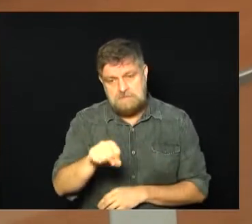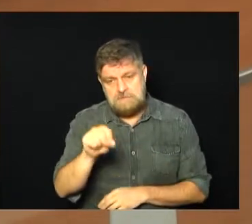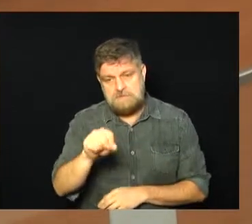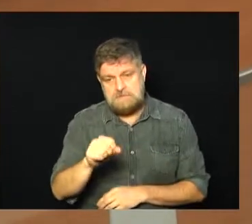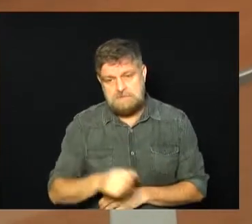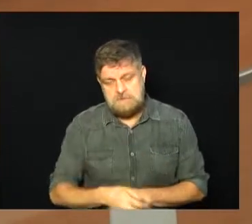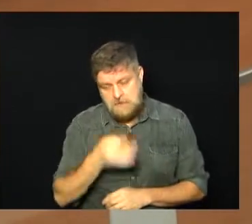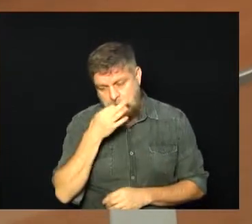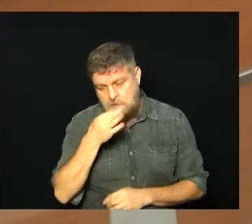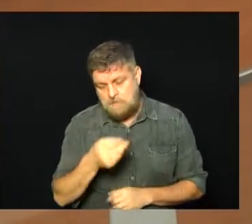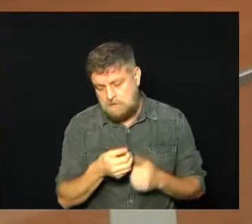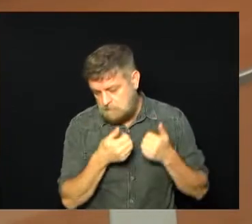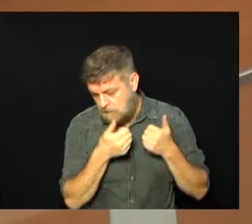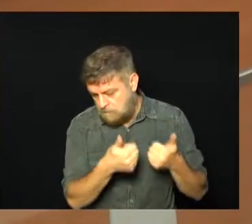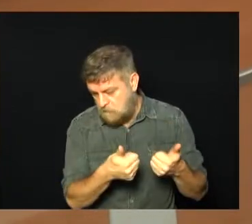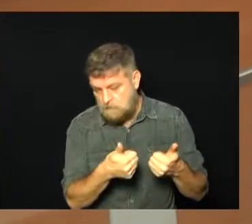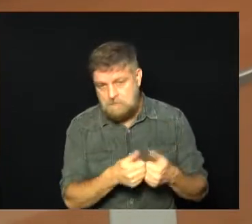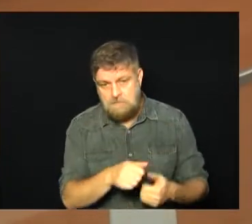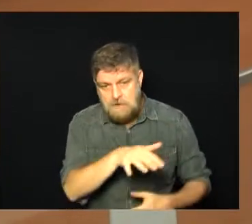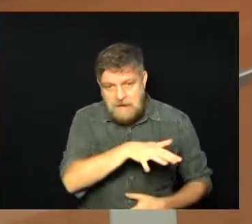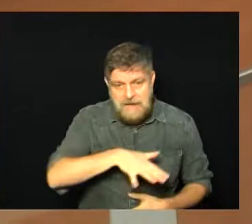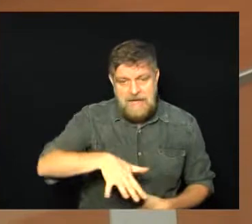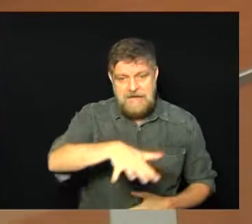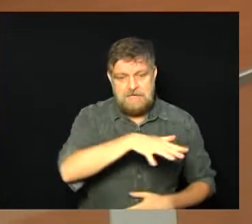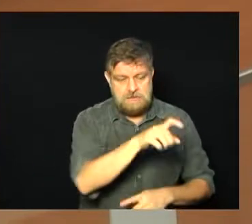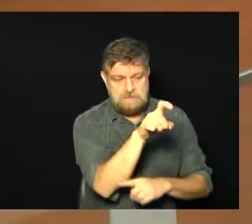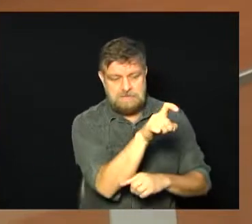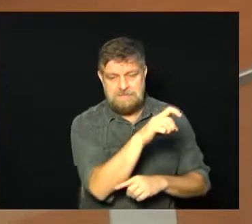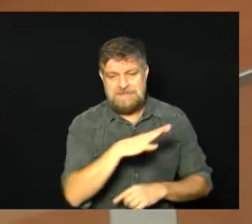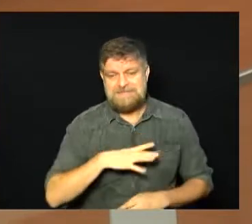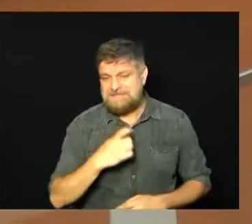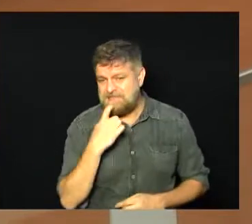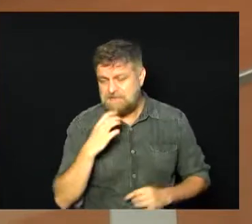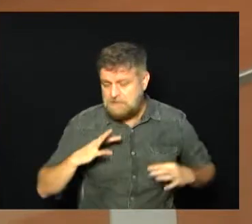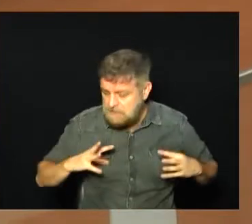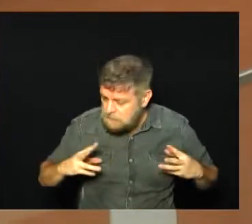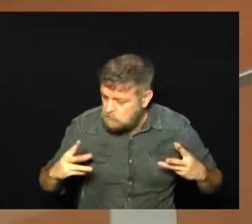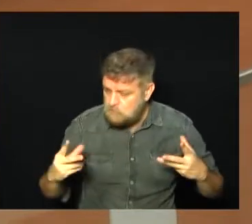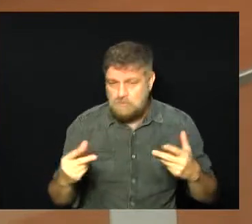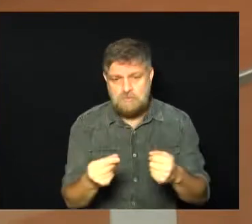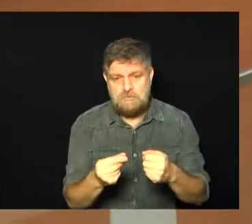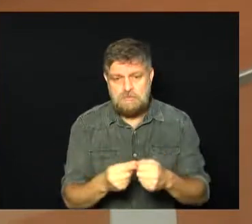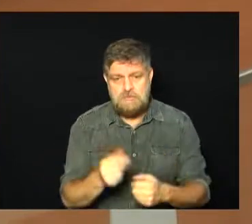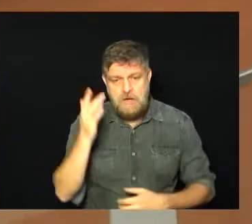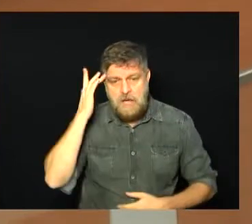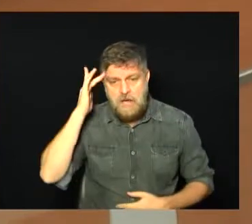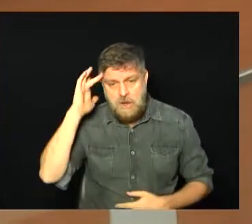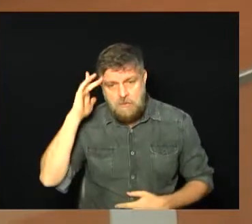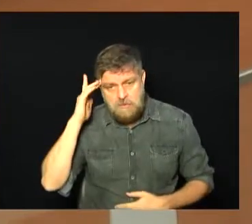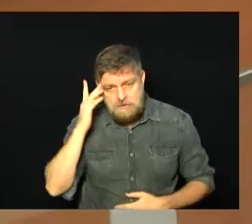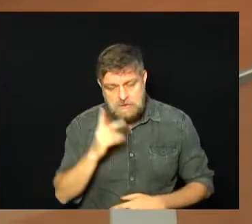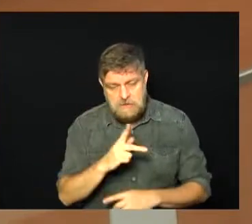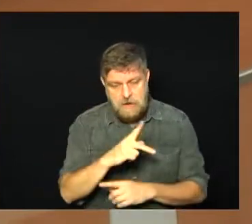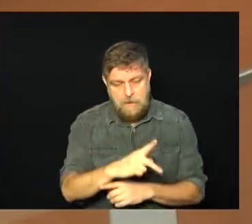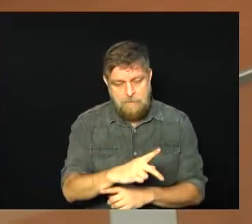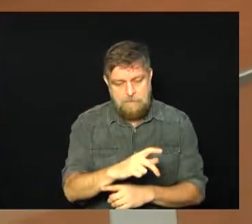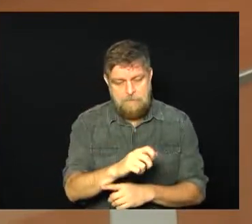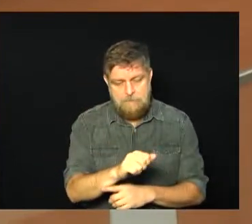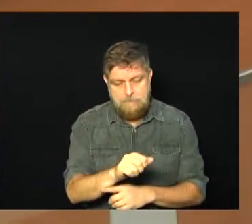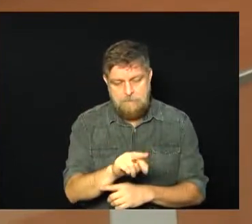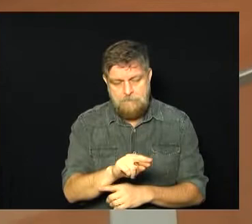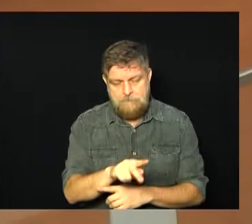olhos isso, não só para aquela região, mas para Campinas como um todo. Eu acho que o Parklet hoje já é